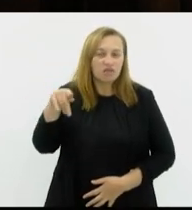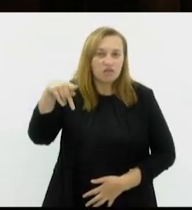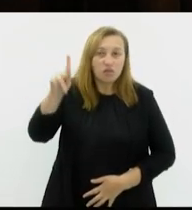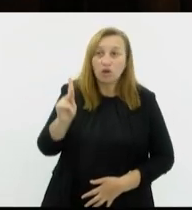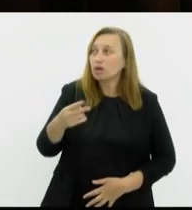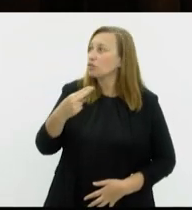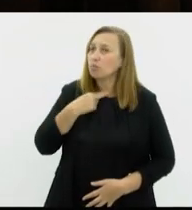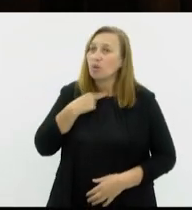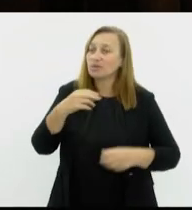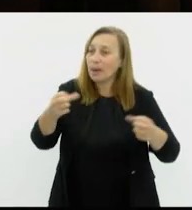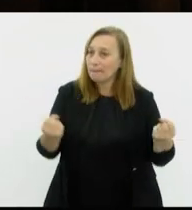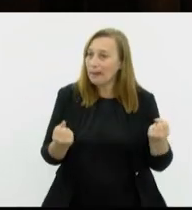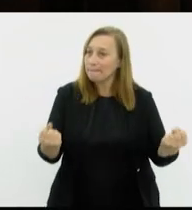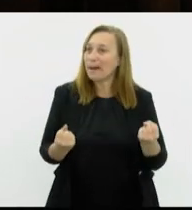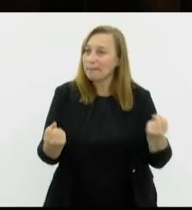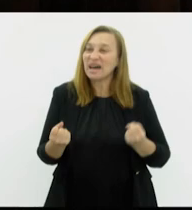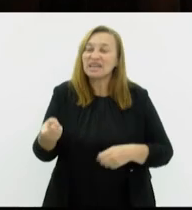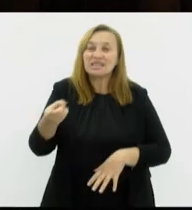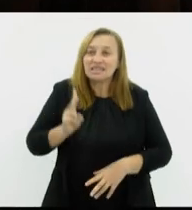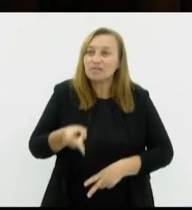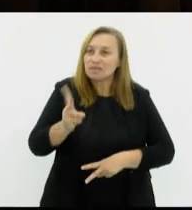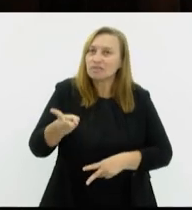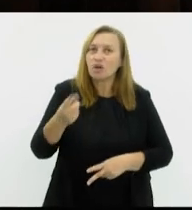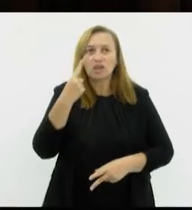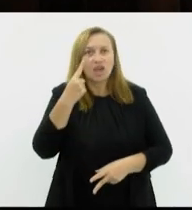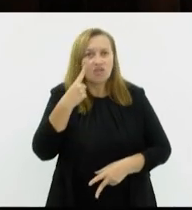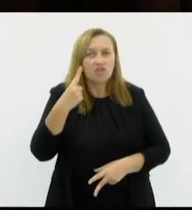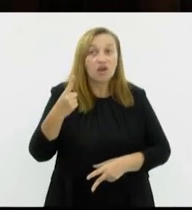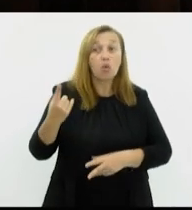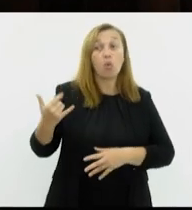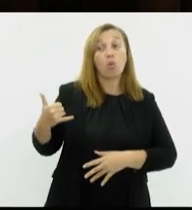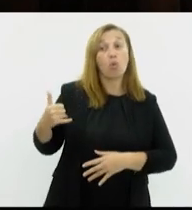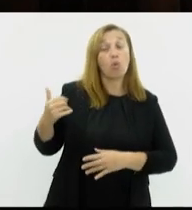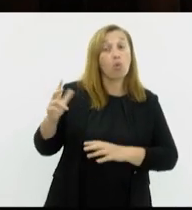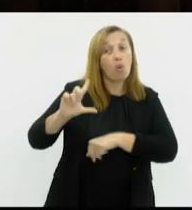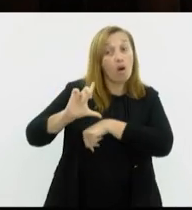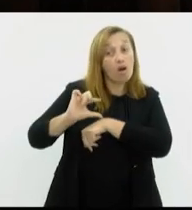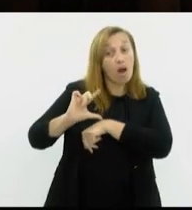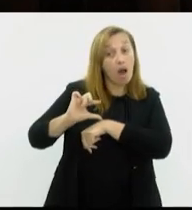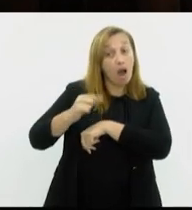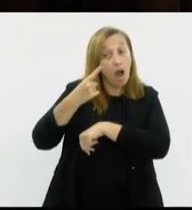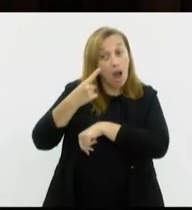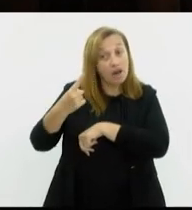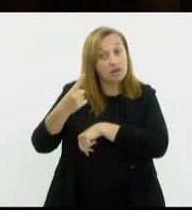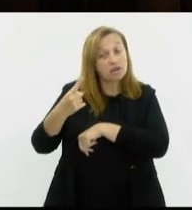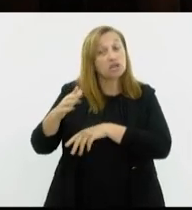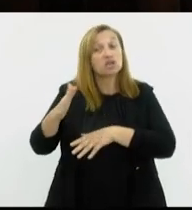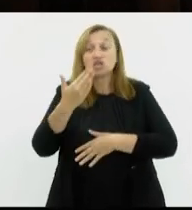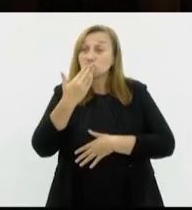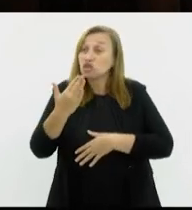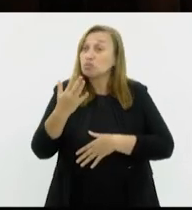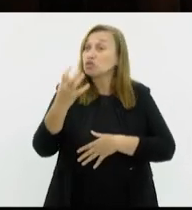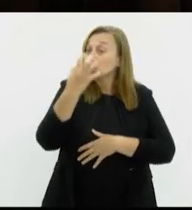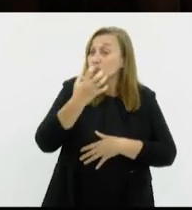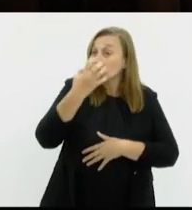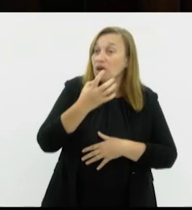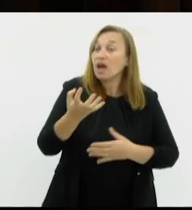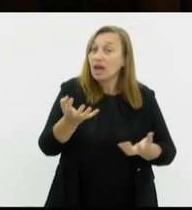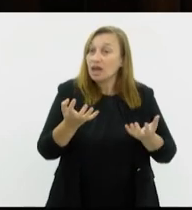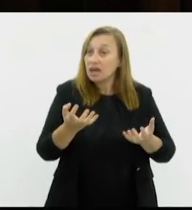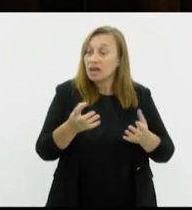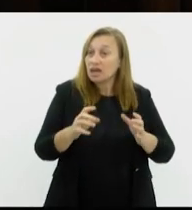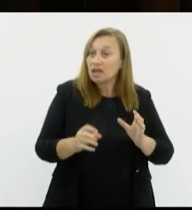toma toda hora sem uma classificação etária, né? Inclusive, eu tenho um projeto aqui para botar